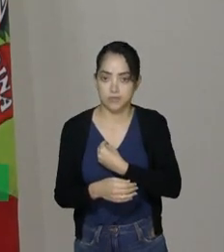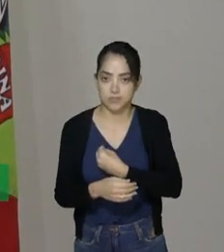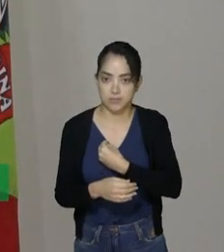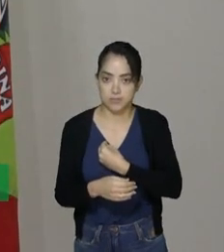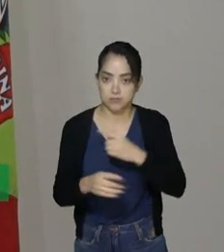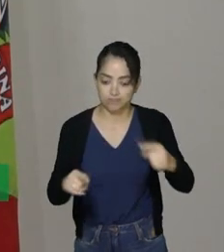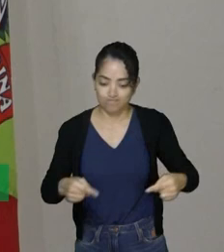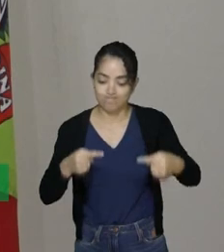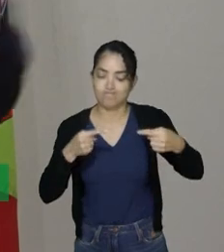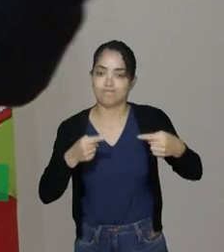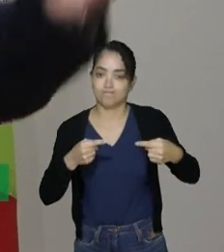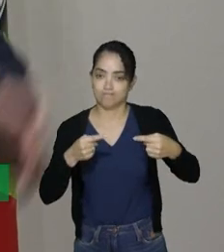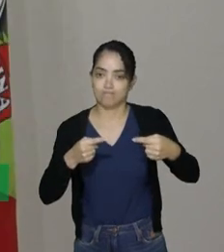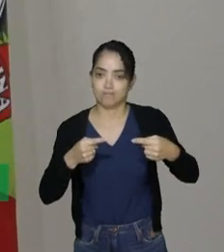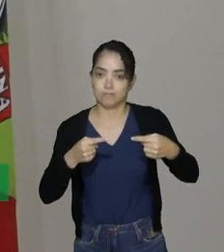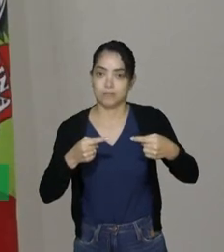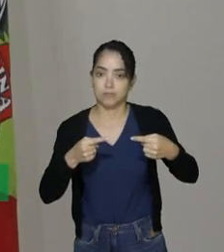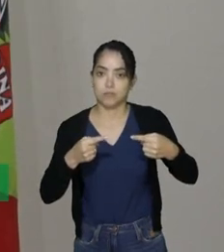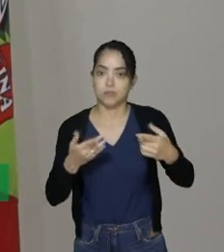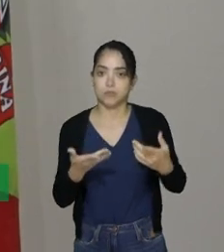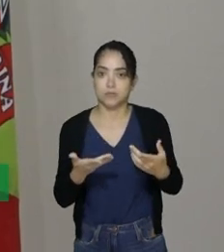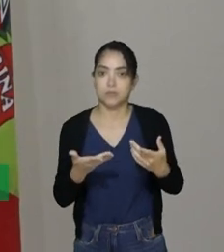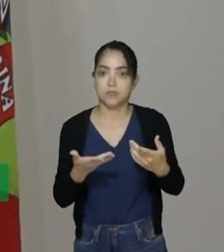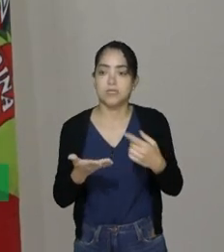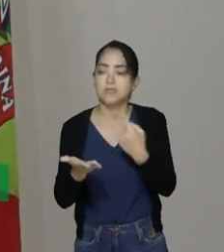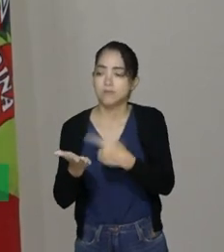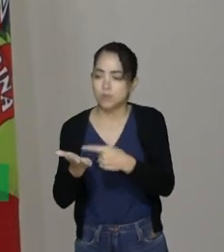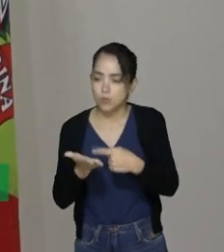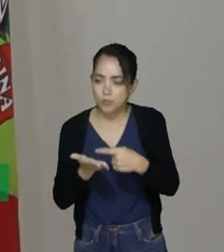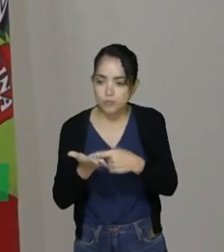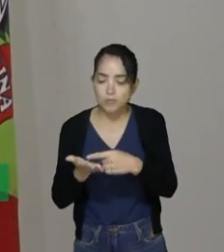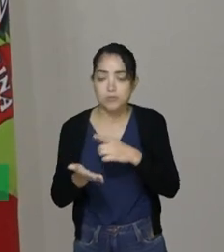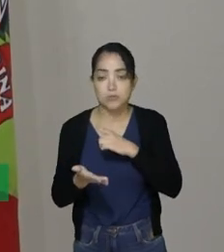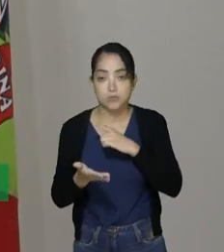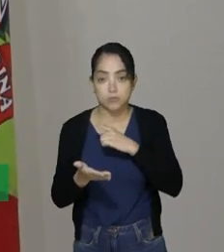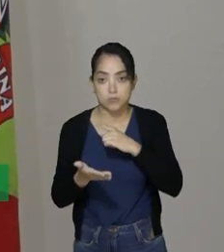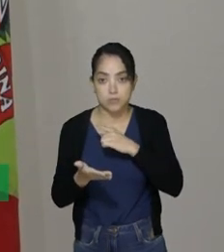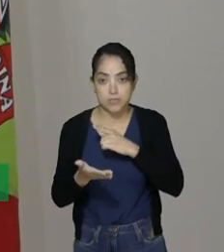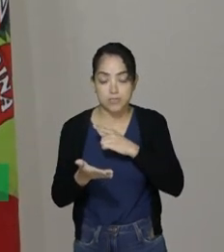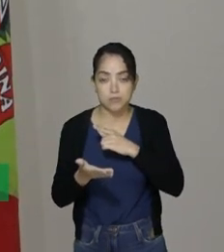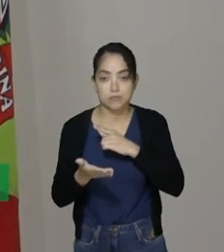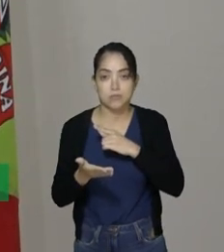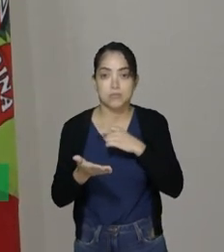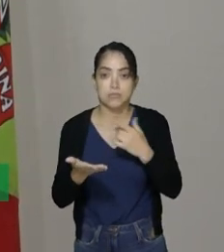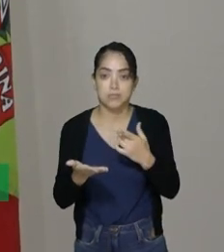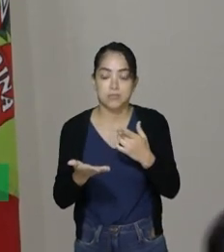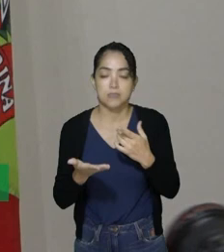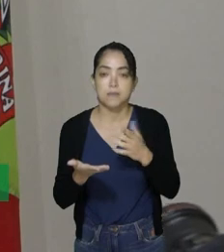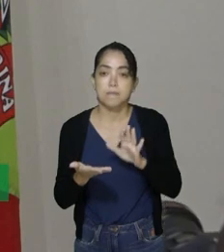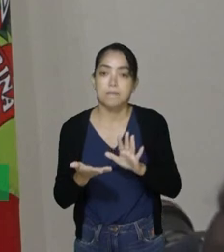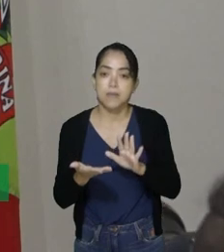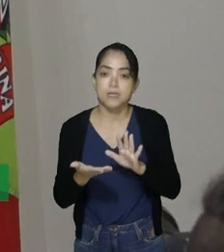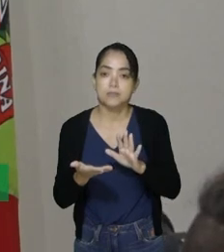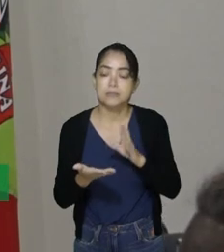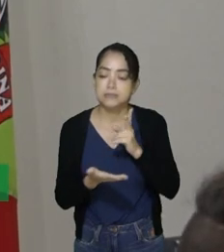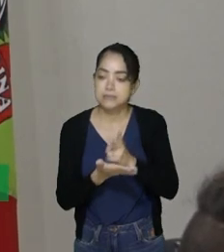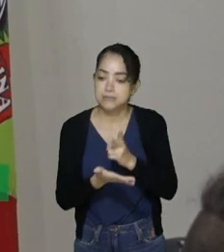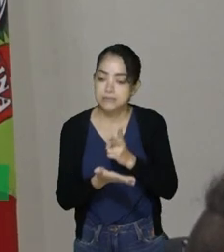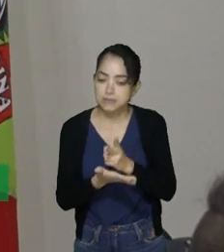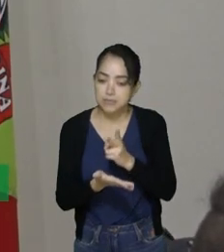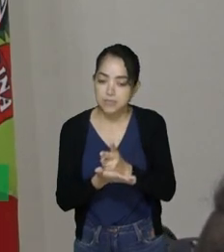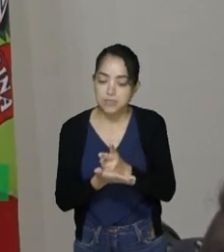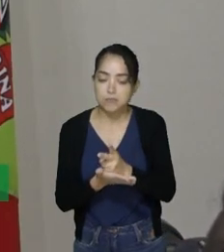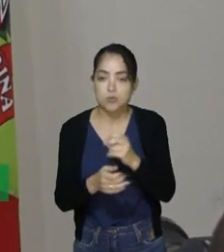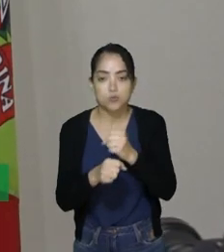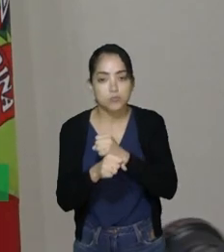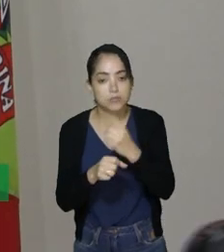mais eleições, em função de todos os outros compromissos que eu tenho, porque sempre, sempre, todos esses